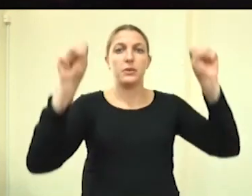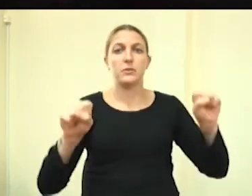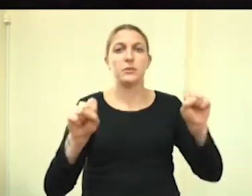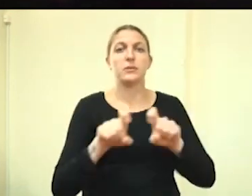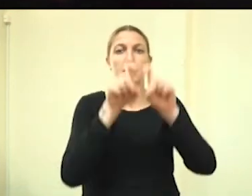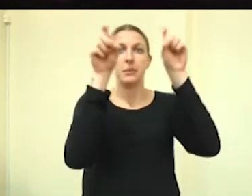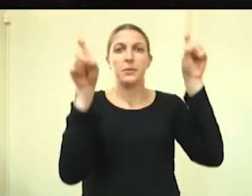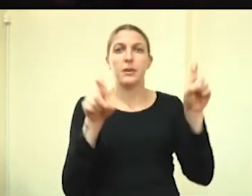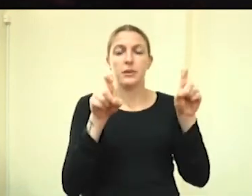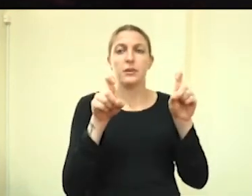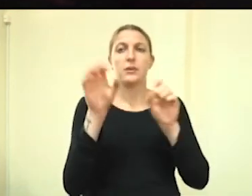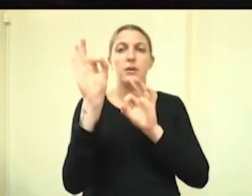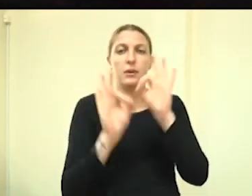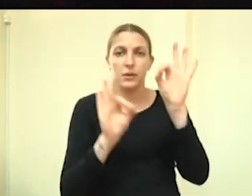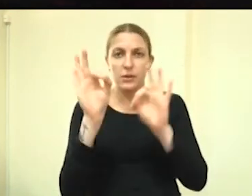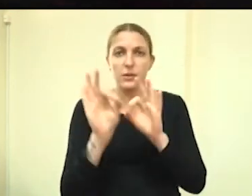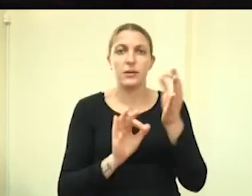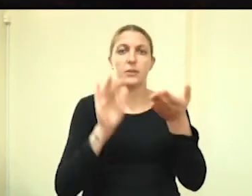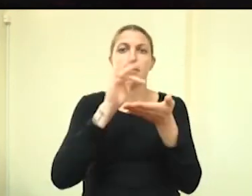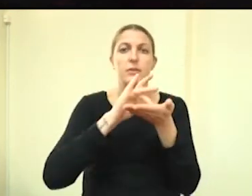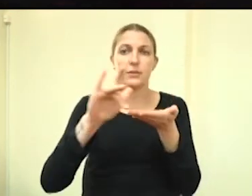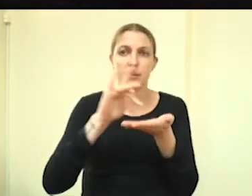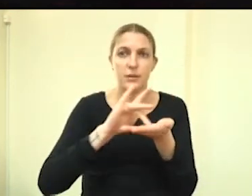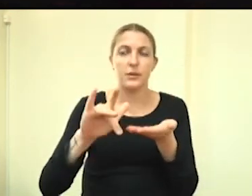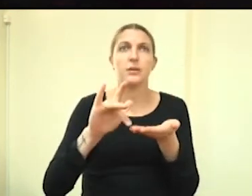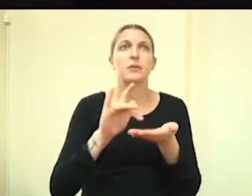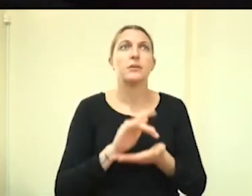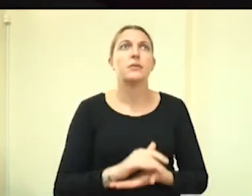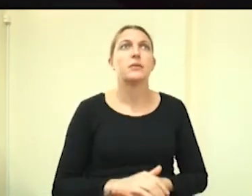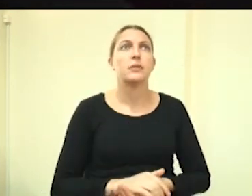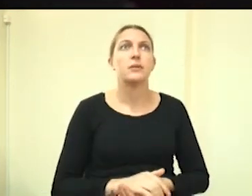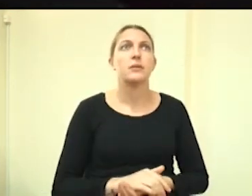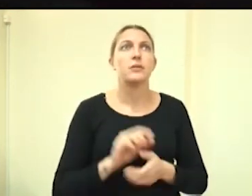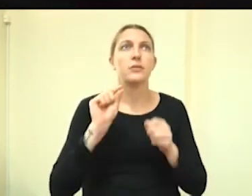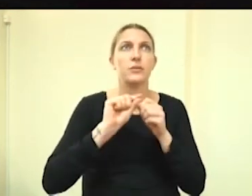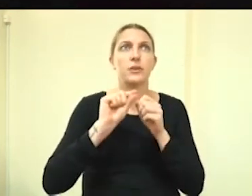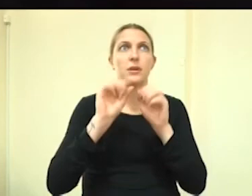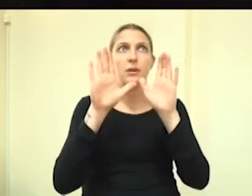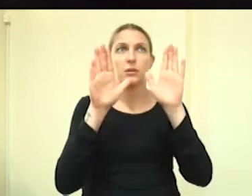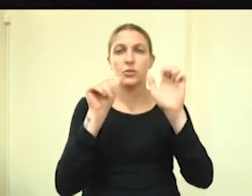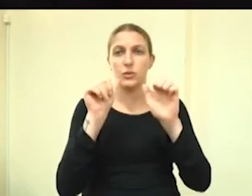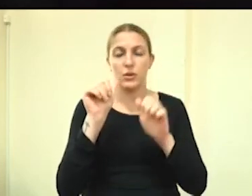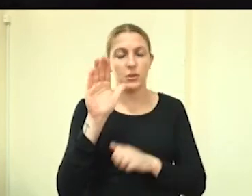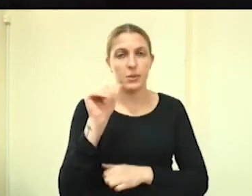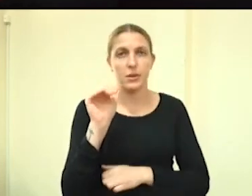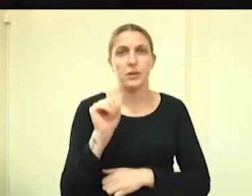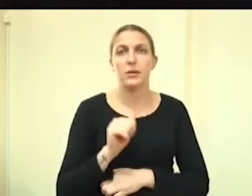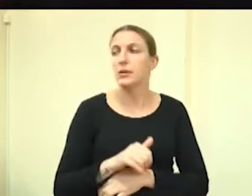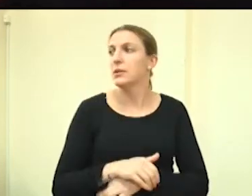que atualizem os seus tablets. E vamos fazer a chamada.